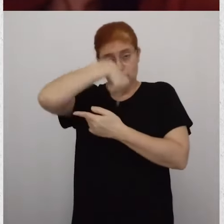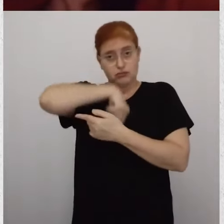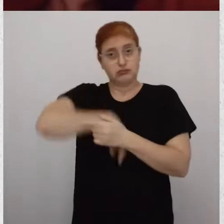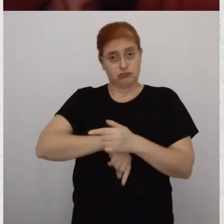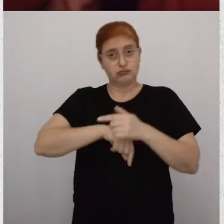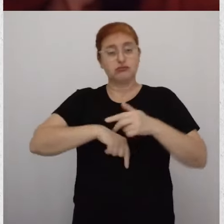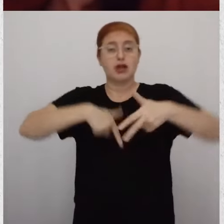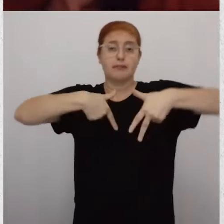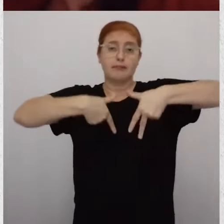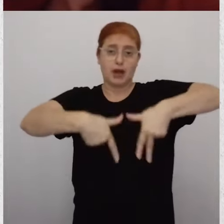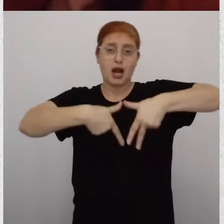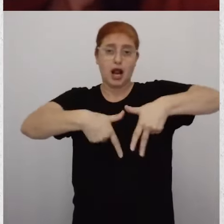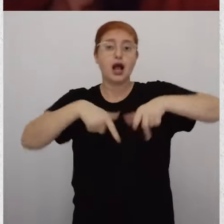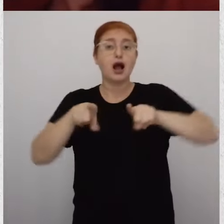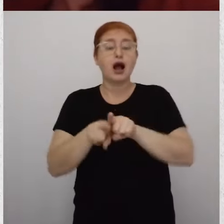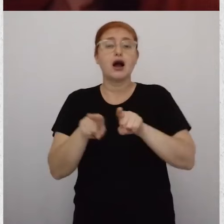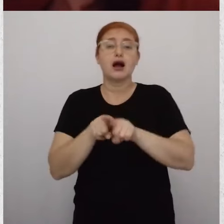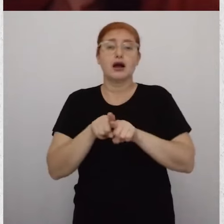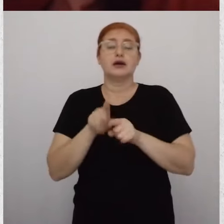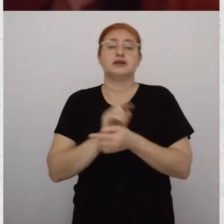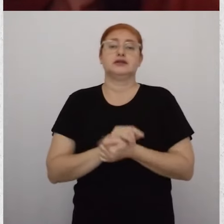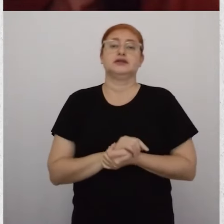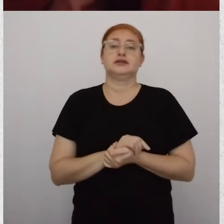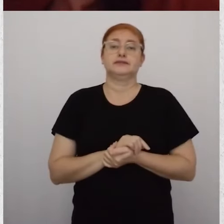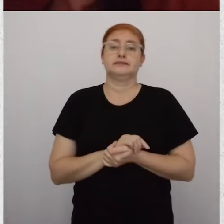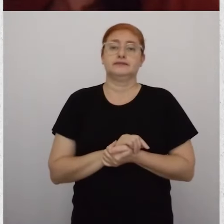militantes, mas também